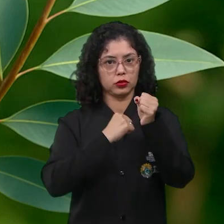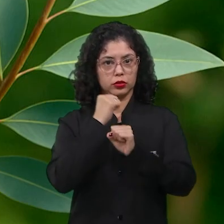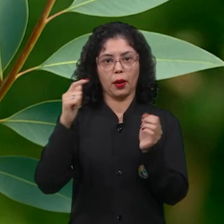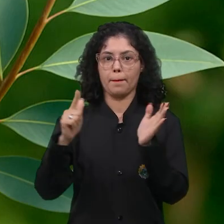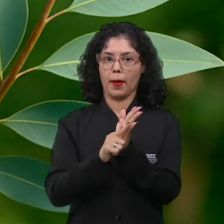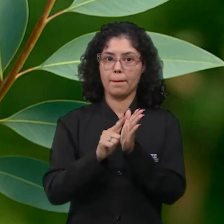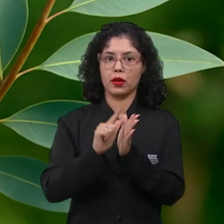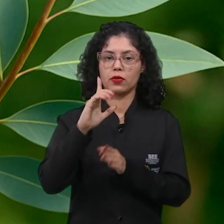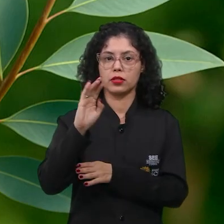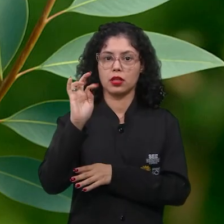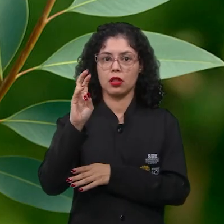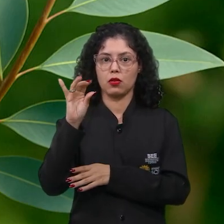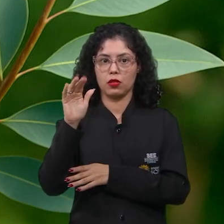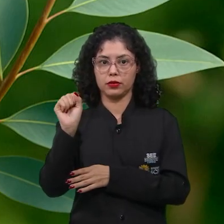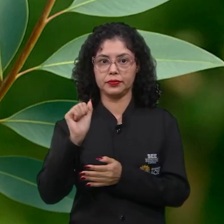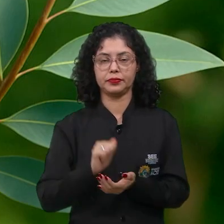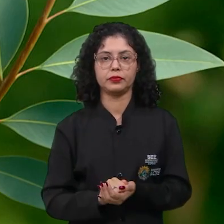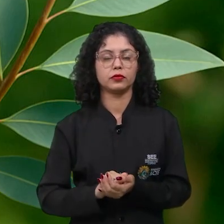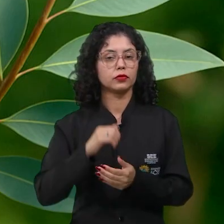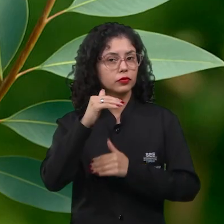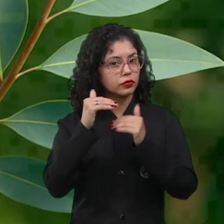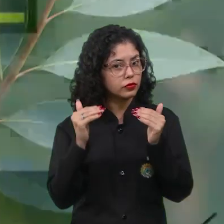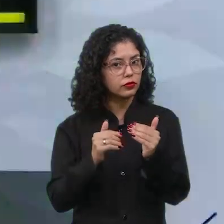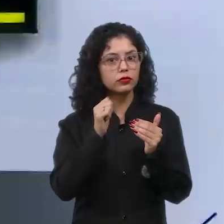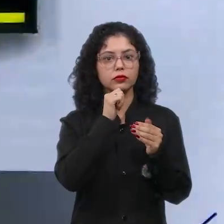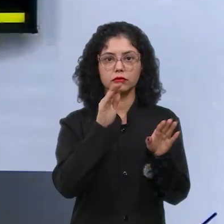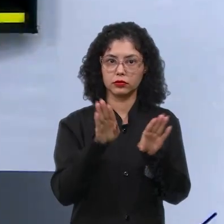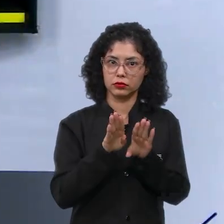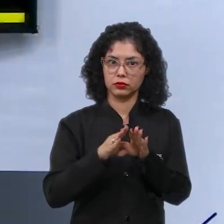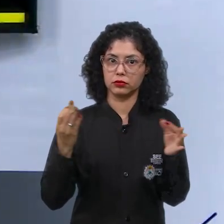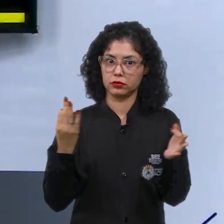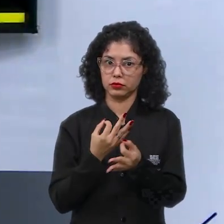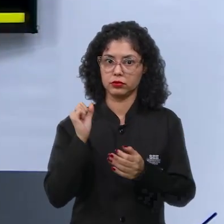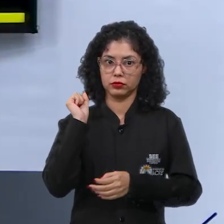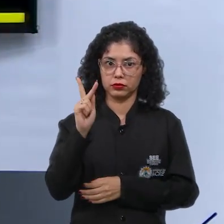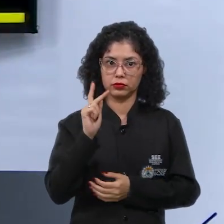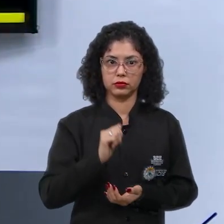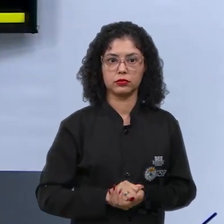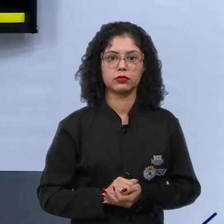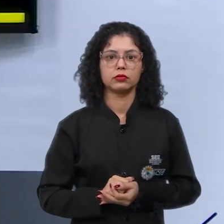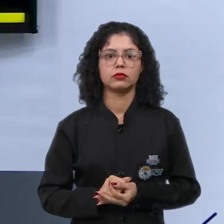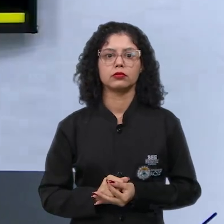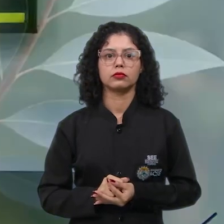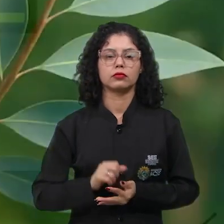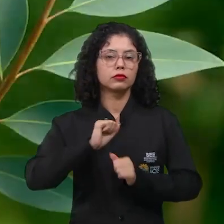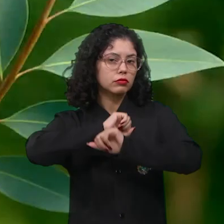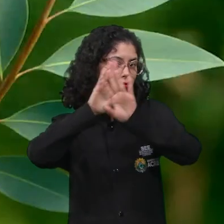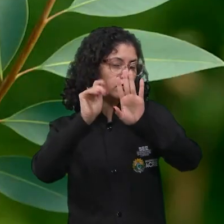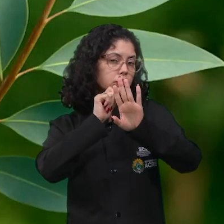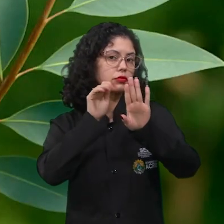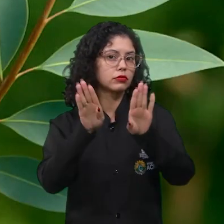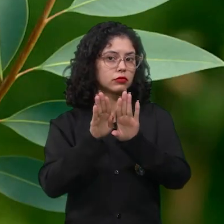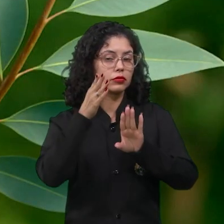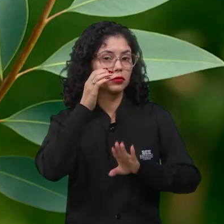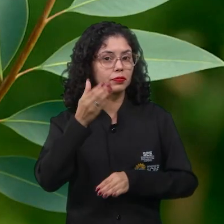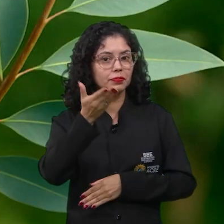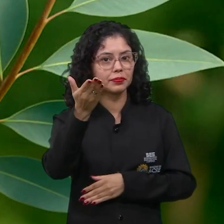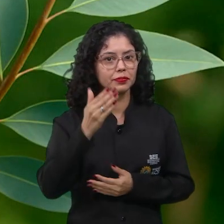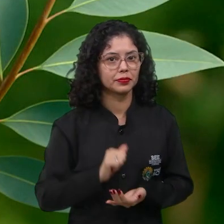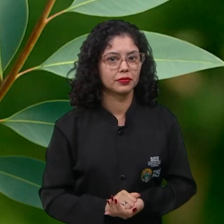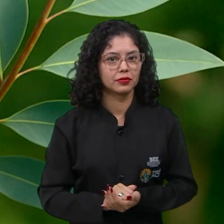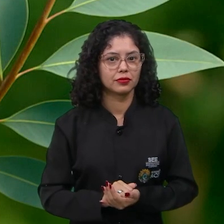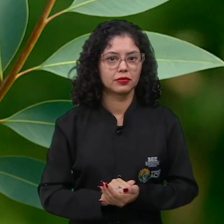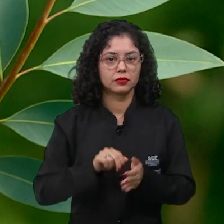e celulose. Tudo com características ótimas, tá ok? E é claro, olha só uma curiosidade que eu trouxe aqui para vocês.